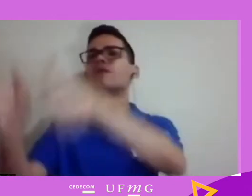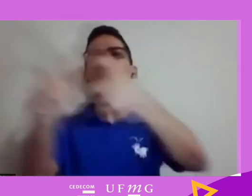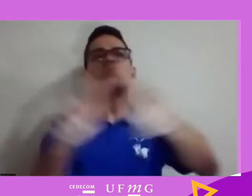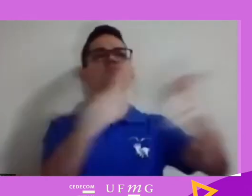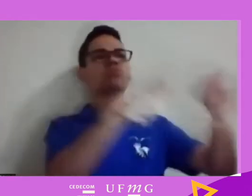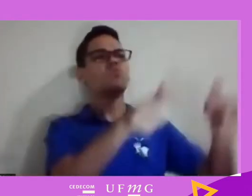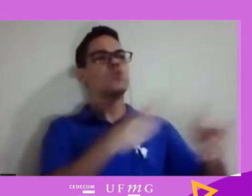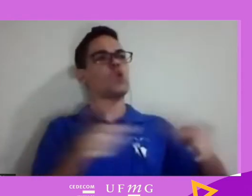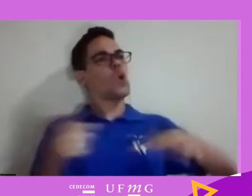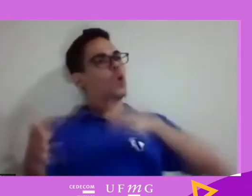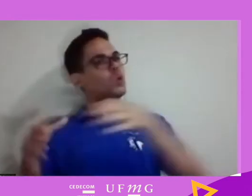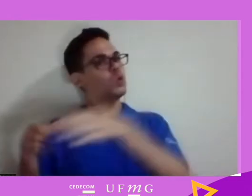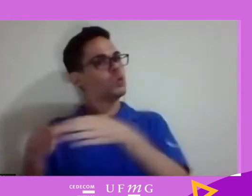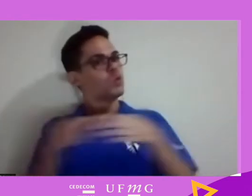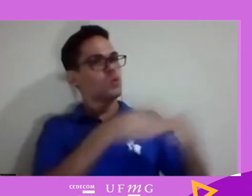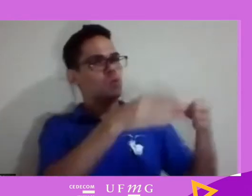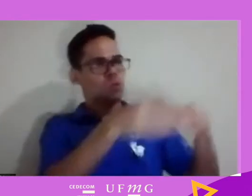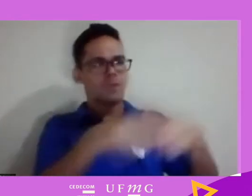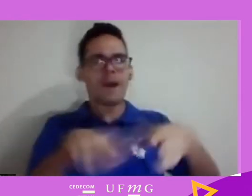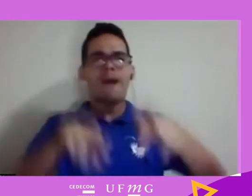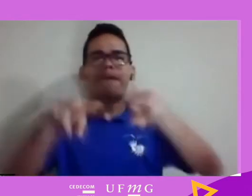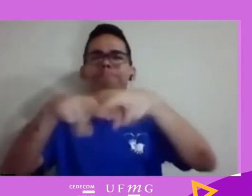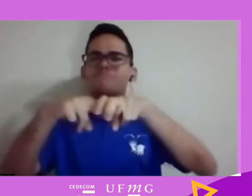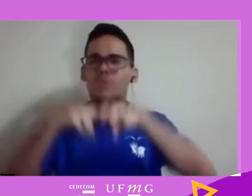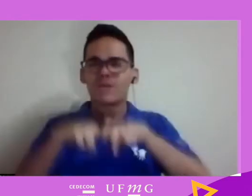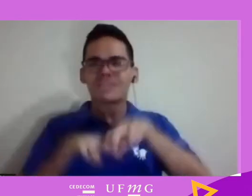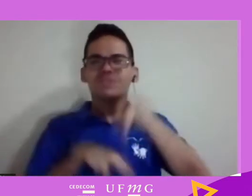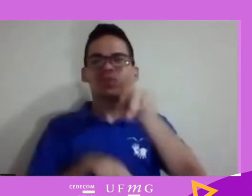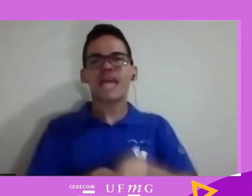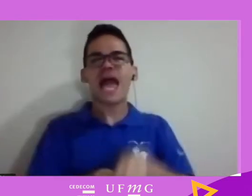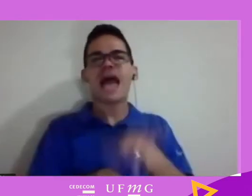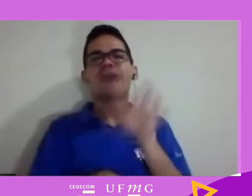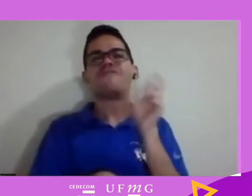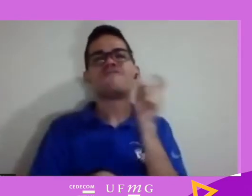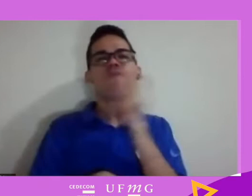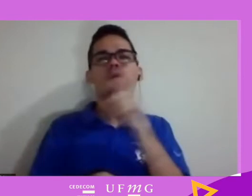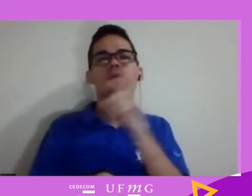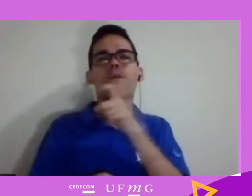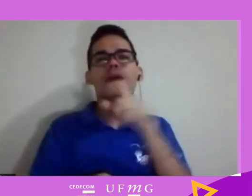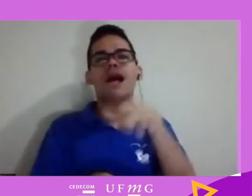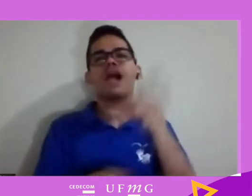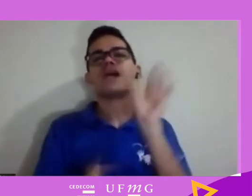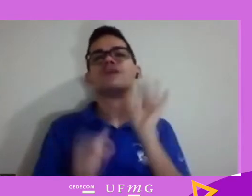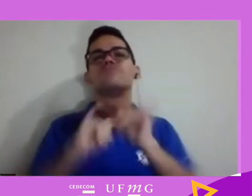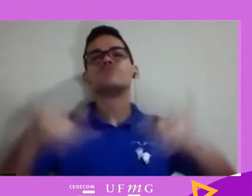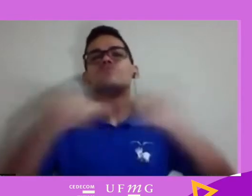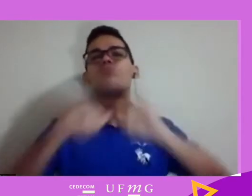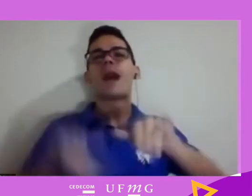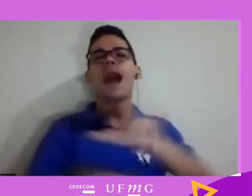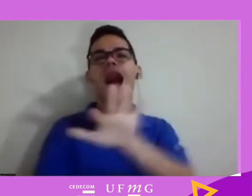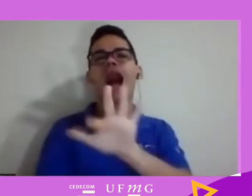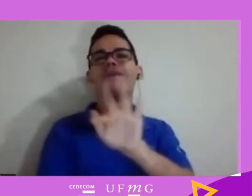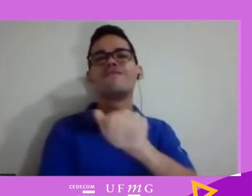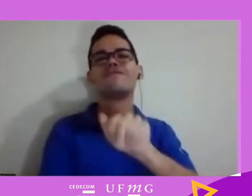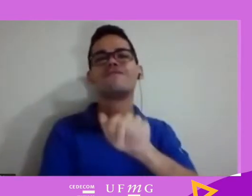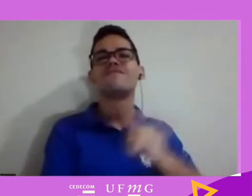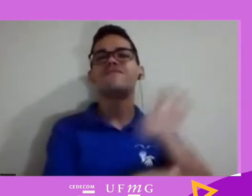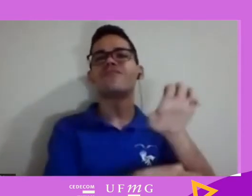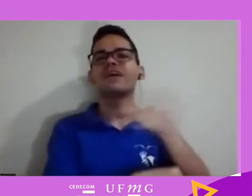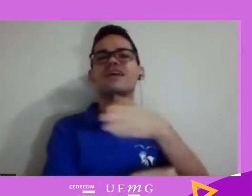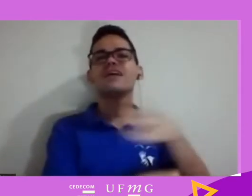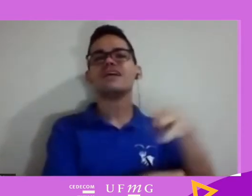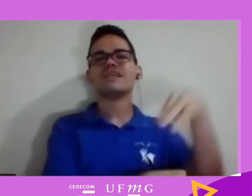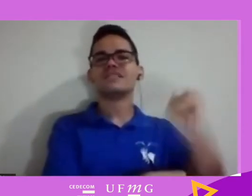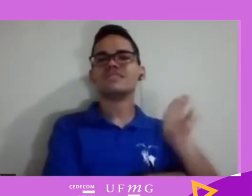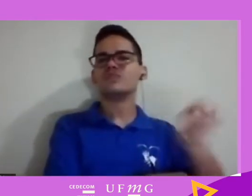pulverizado nas diversas plataformas. E as fake news, por isso é que elas são fenômenos contemporâneos. O fenômeno contemporâneo